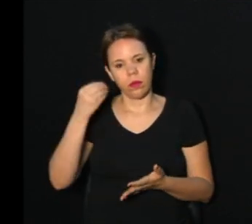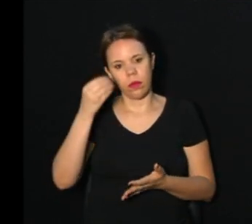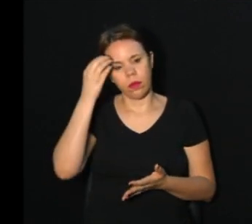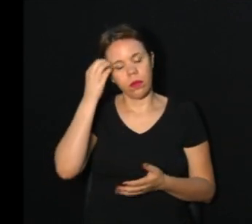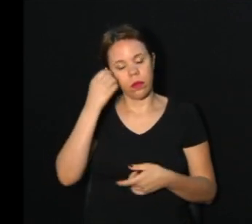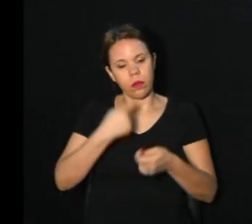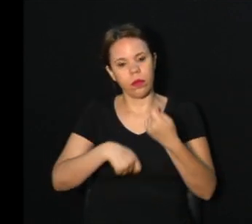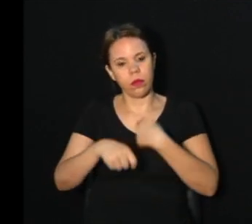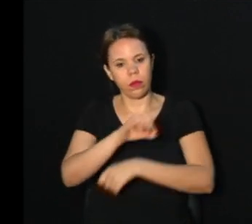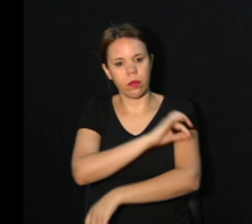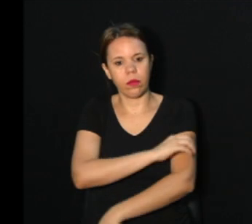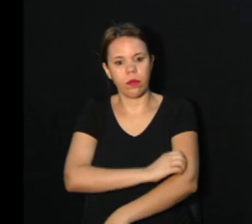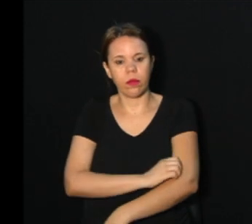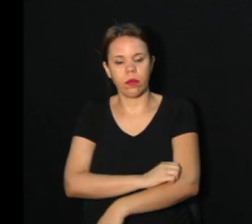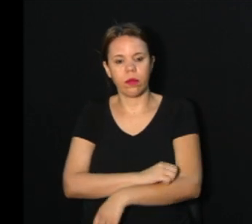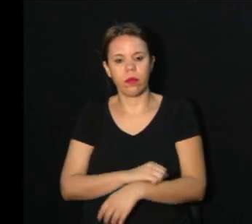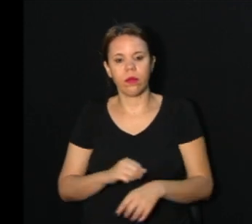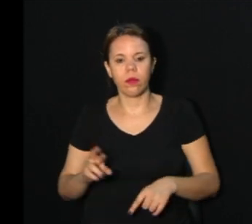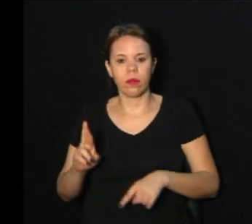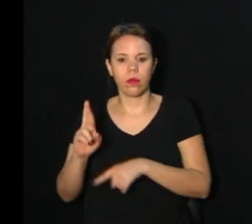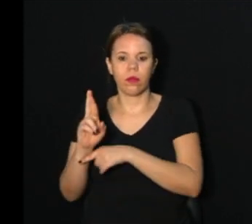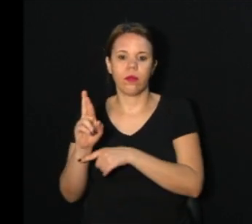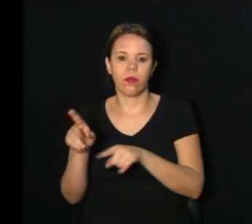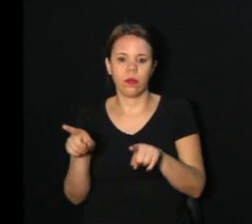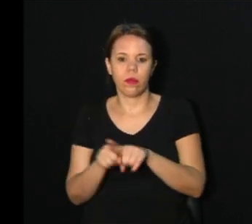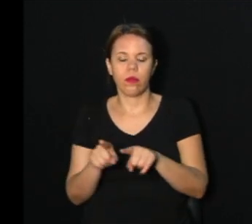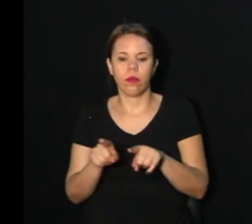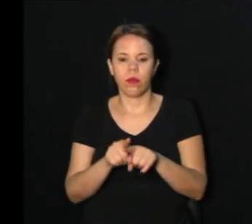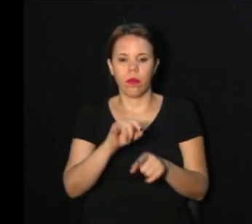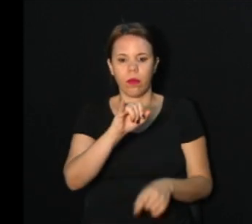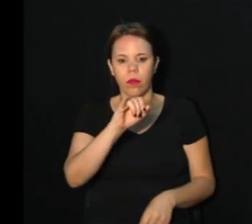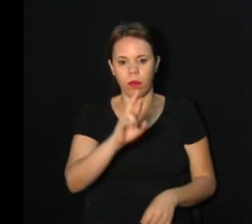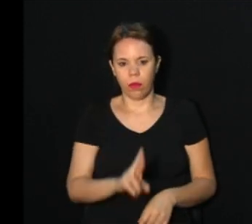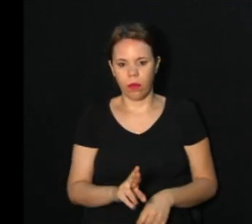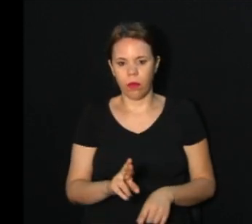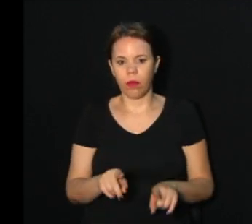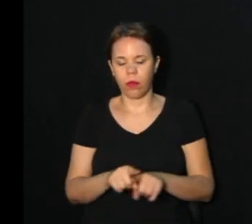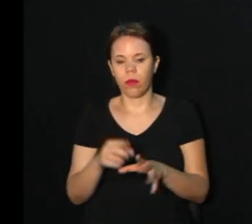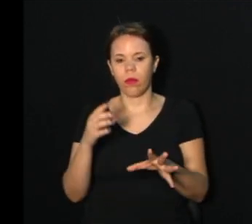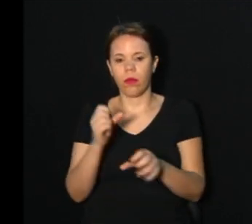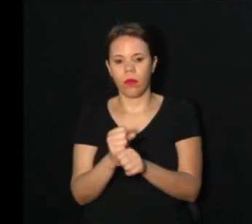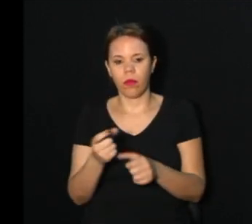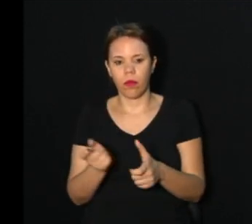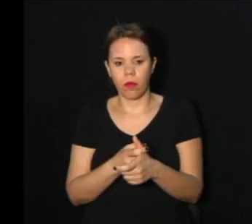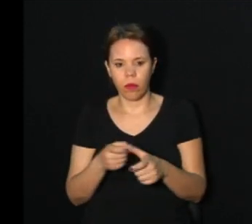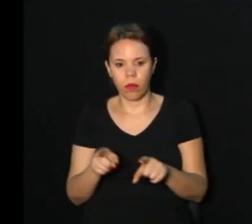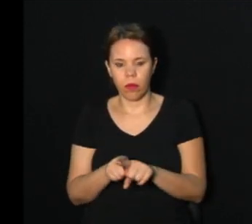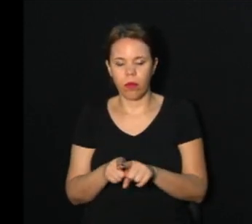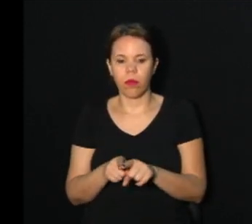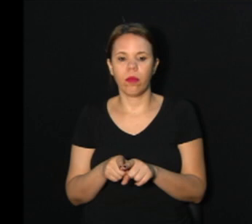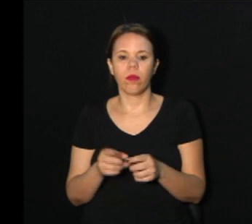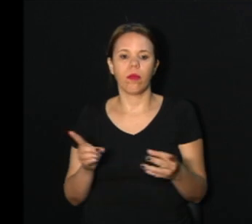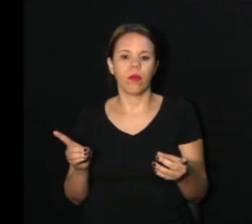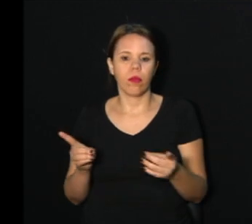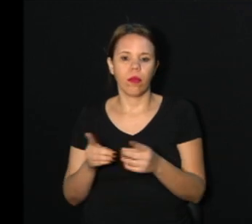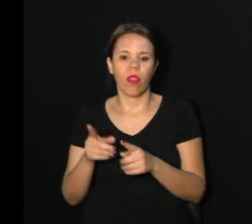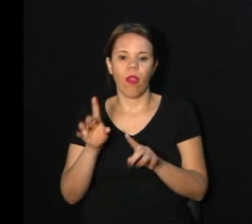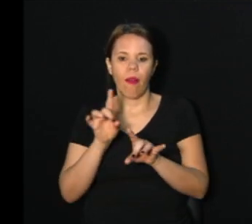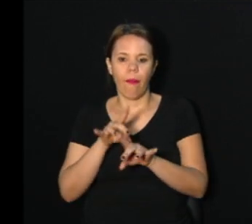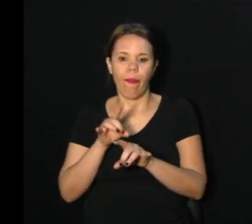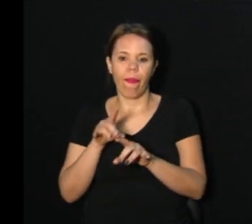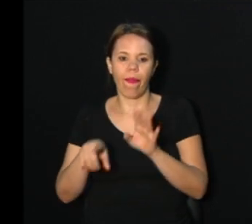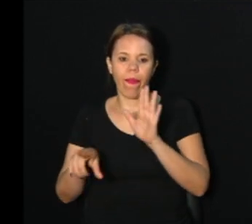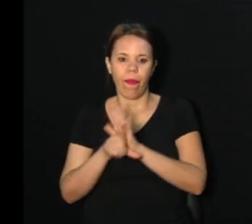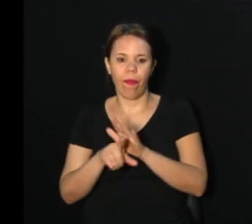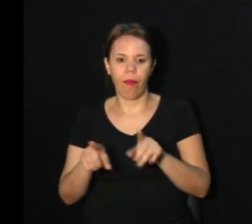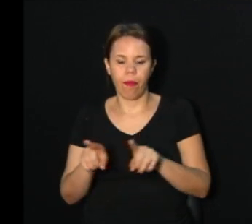municipal, representar a Fazenda Municipal perante o Tribunal de Contas, assessoramento técnico-legislativo, promover a inscrição da dívida